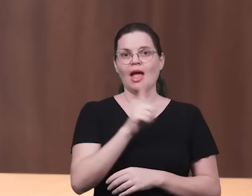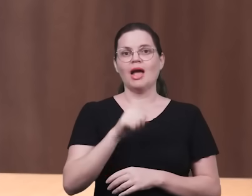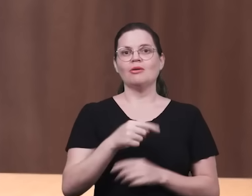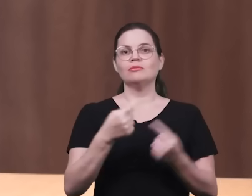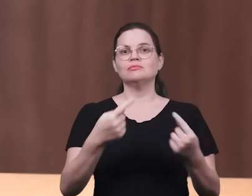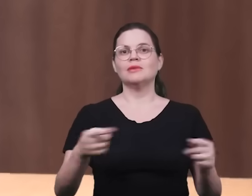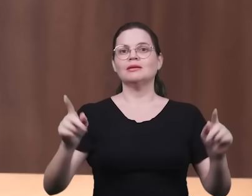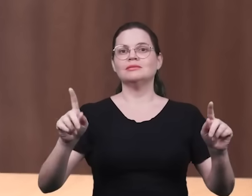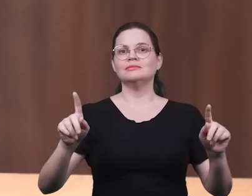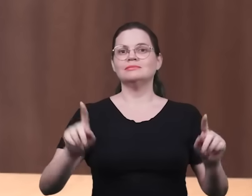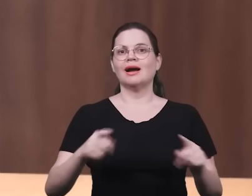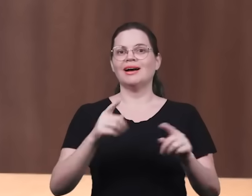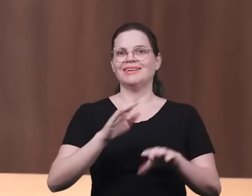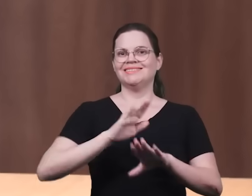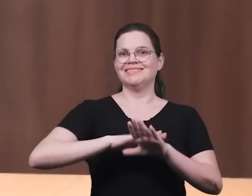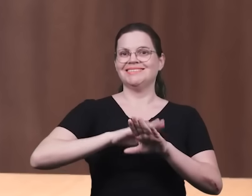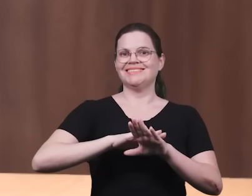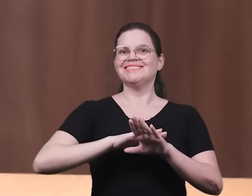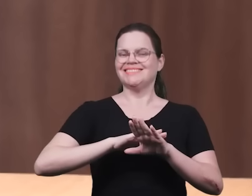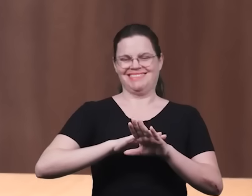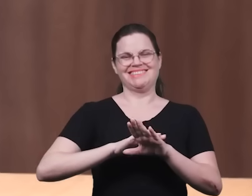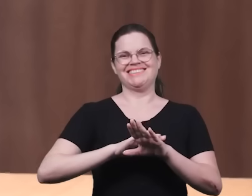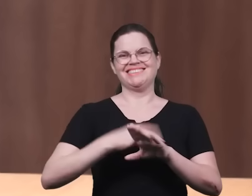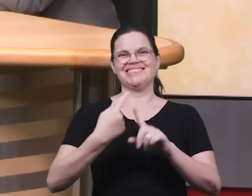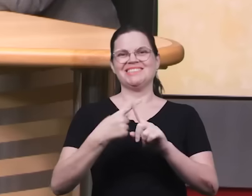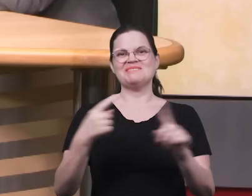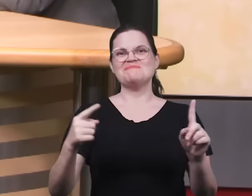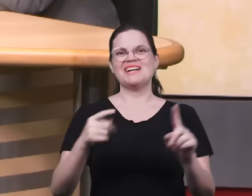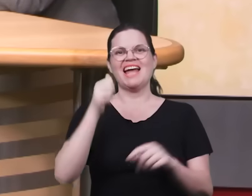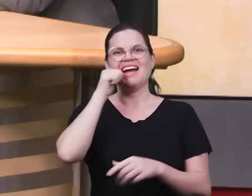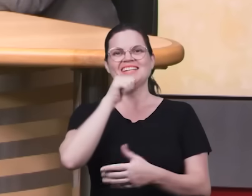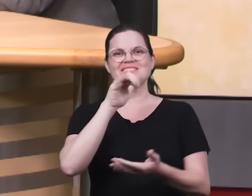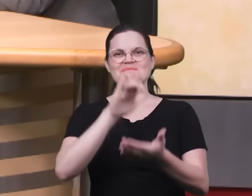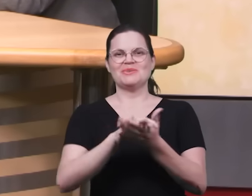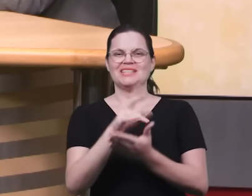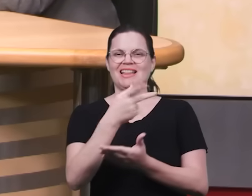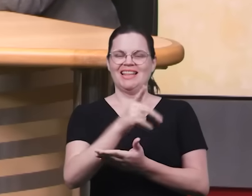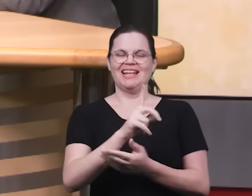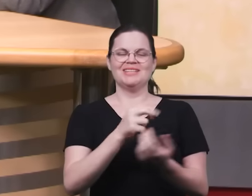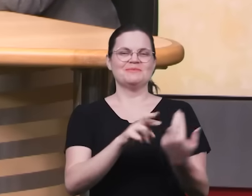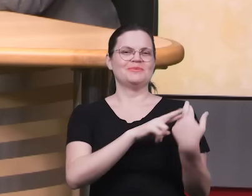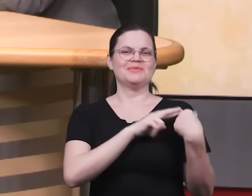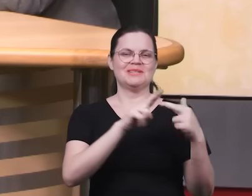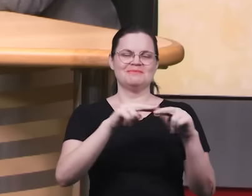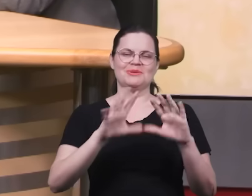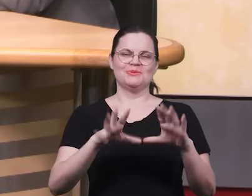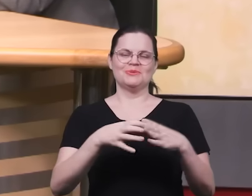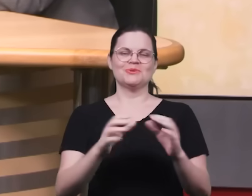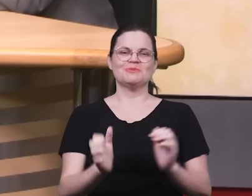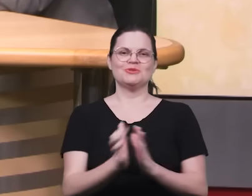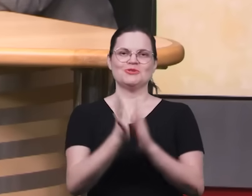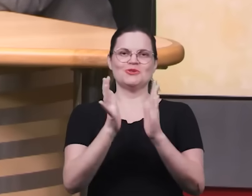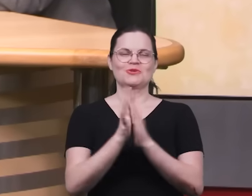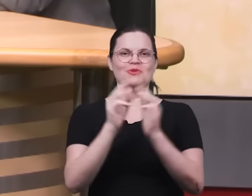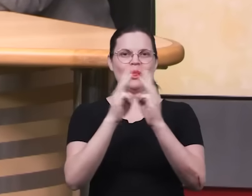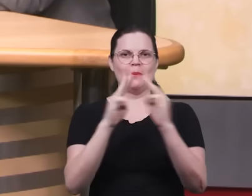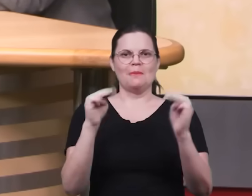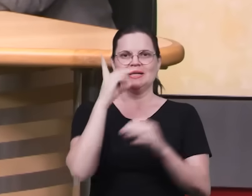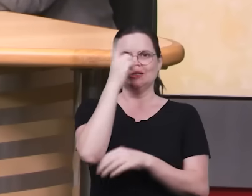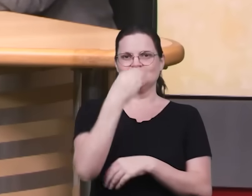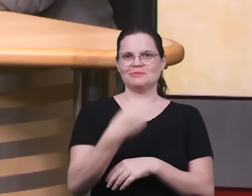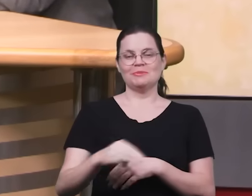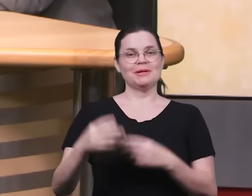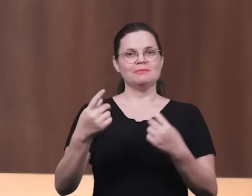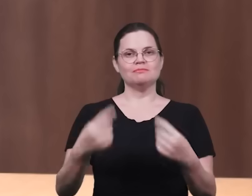é o maestro por trás do maestro. Entendeu? O maestro do maestro, né? O grupo de louvor, tudo aquilo ali. Quem faz